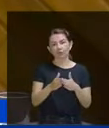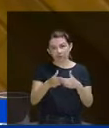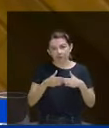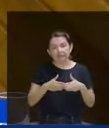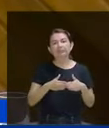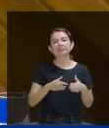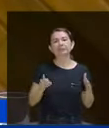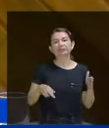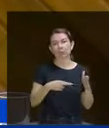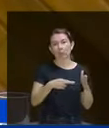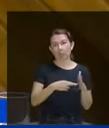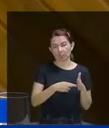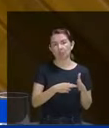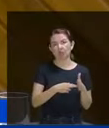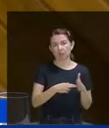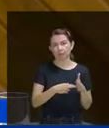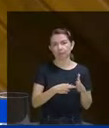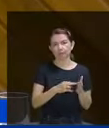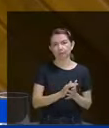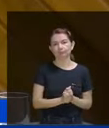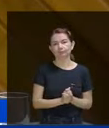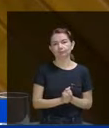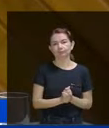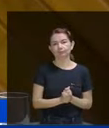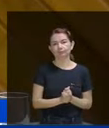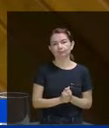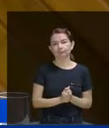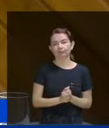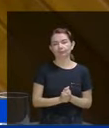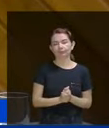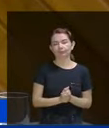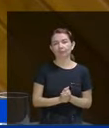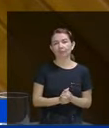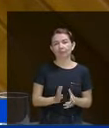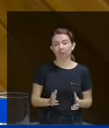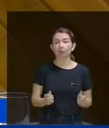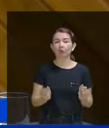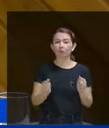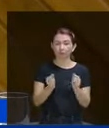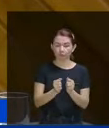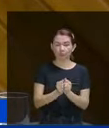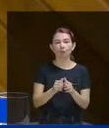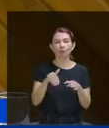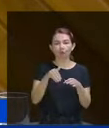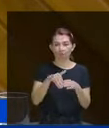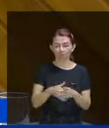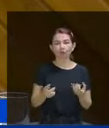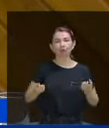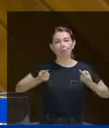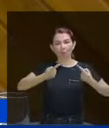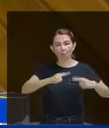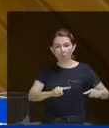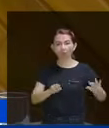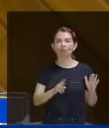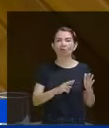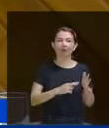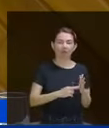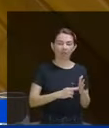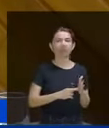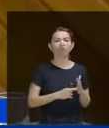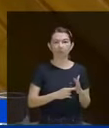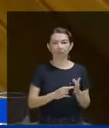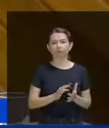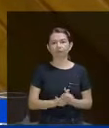relator, acompanho integralmente a divergência, bem como também voto pela improcedência de todas